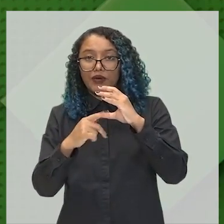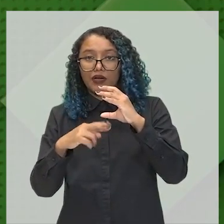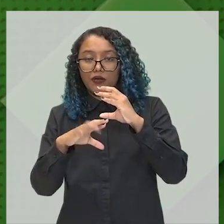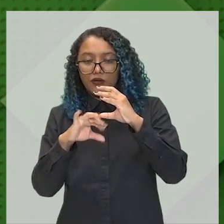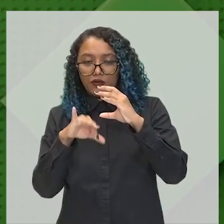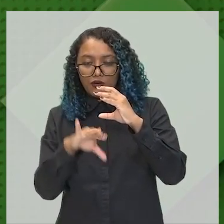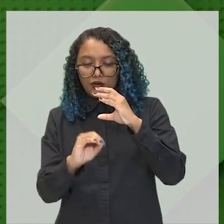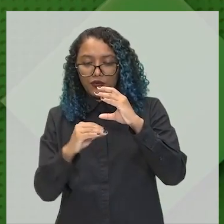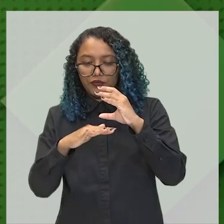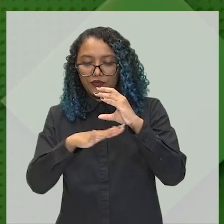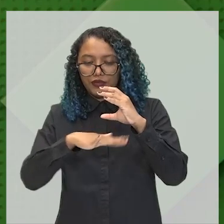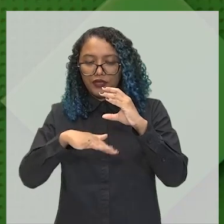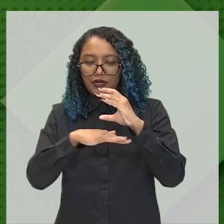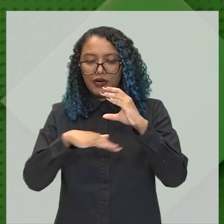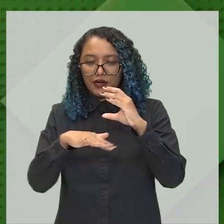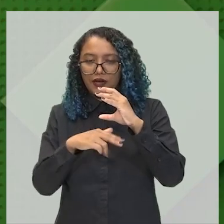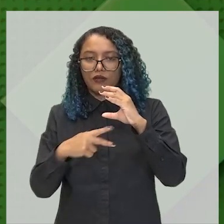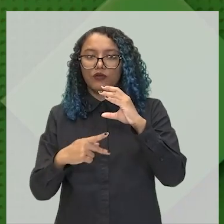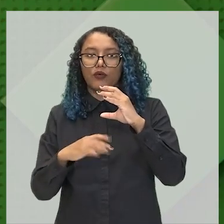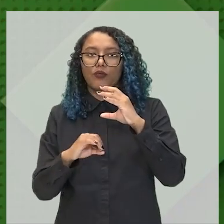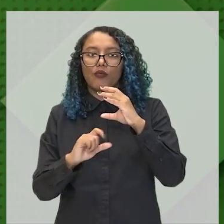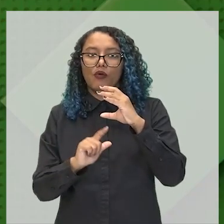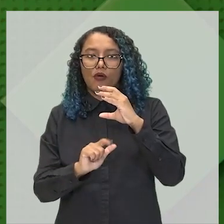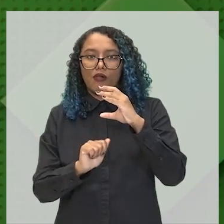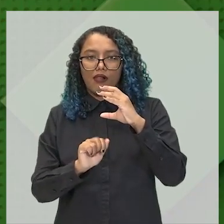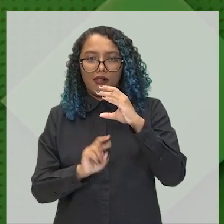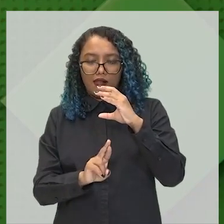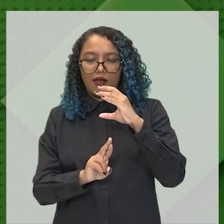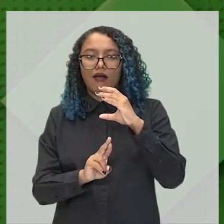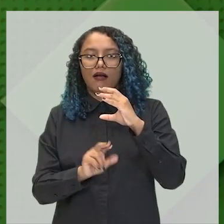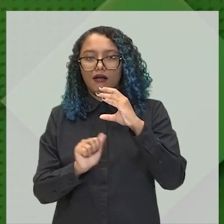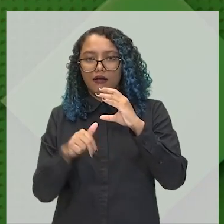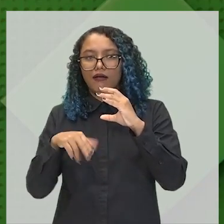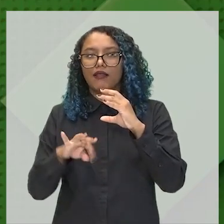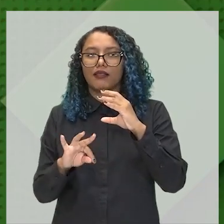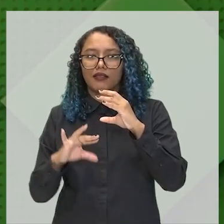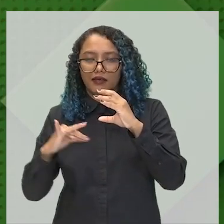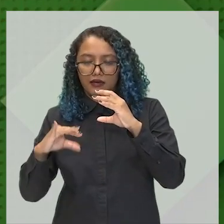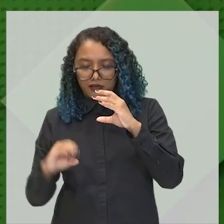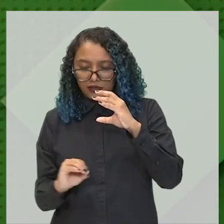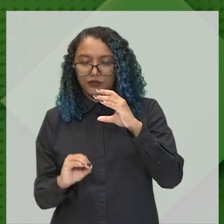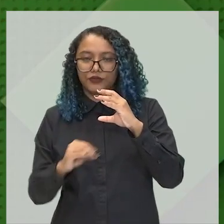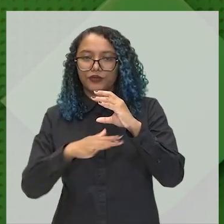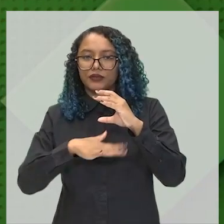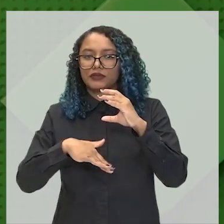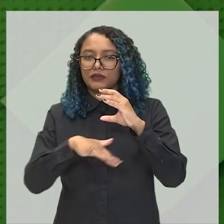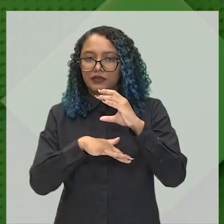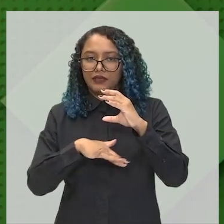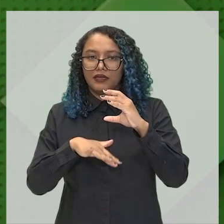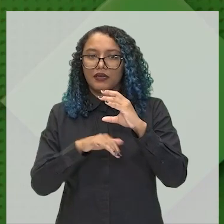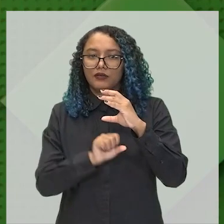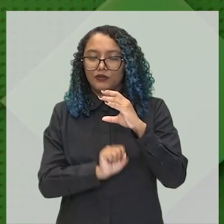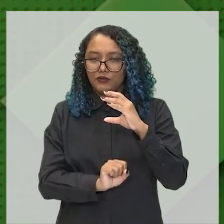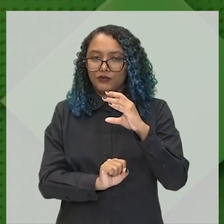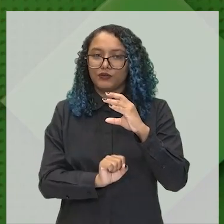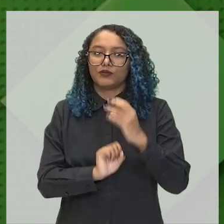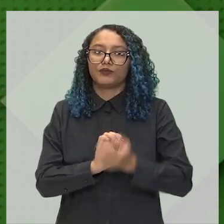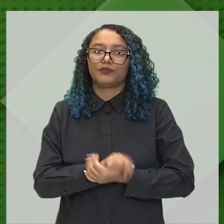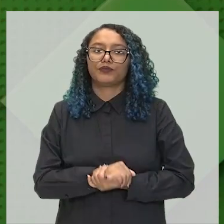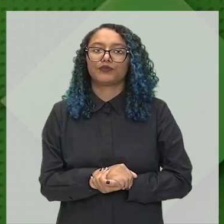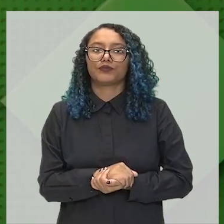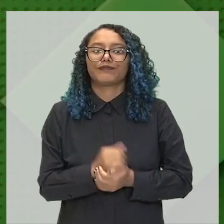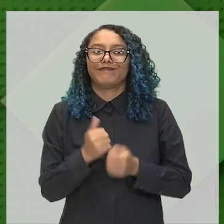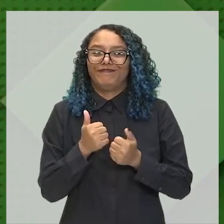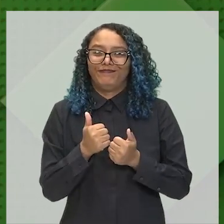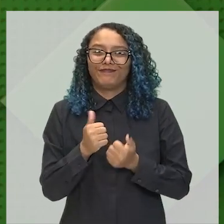ao sul e o Círculo Polar Antártico, né? A Zona Polar Antártica lá na